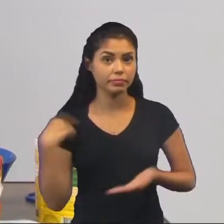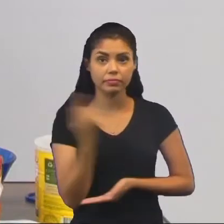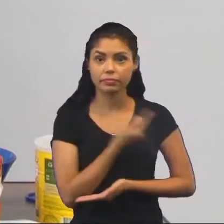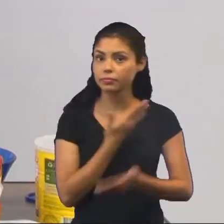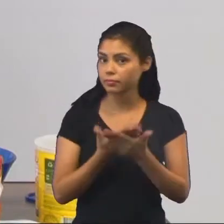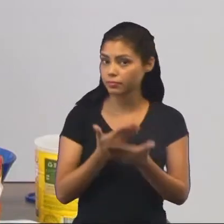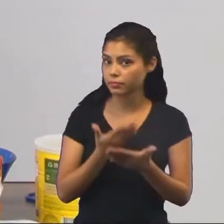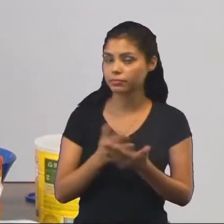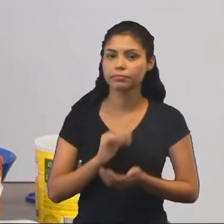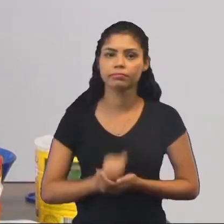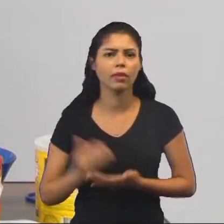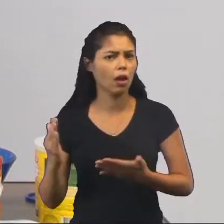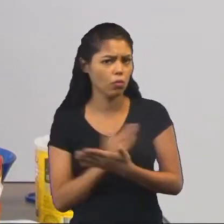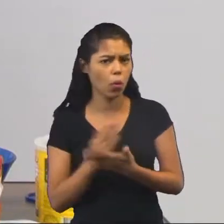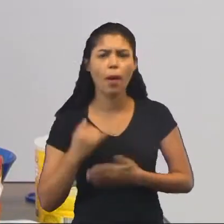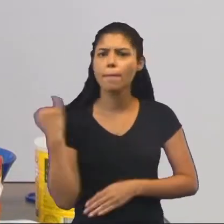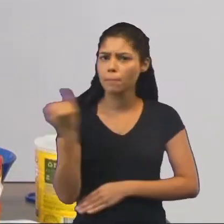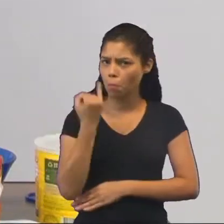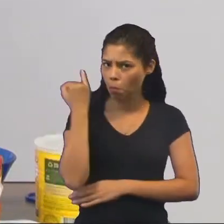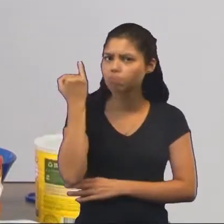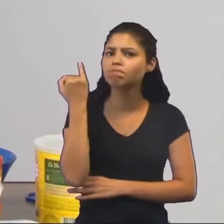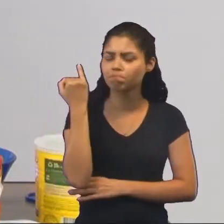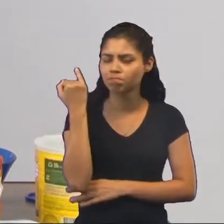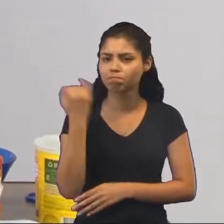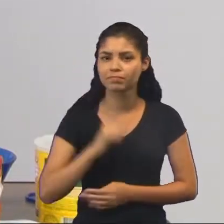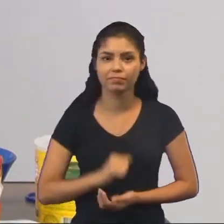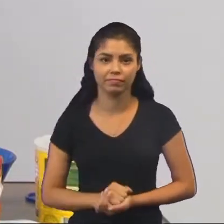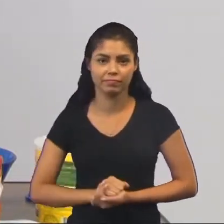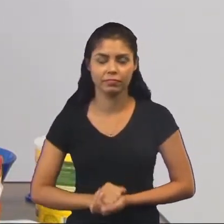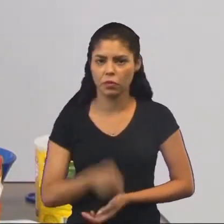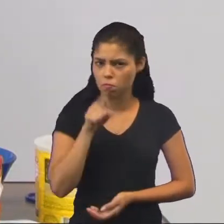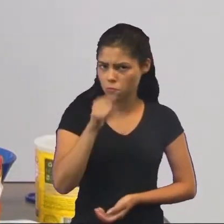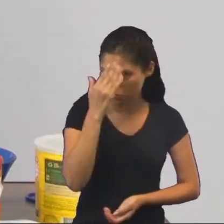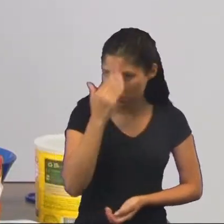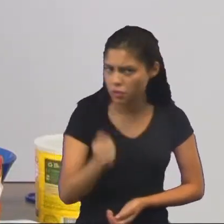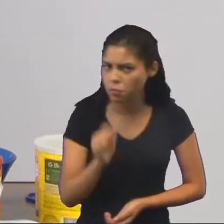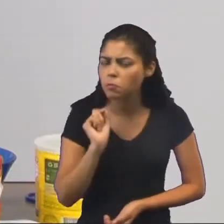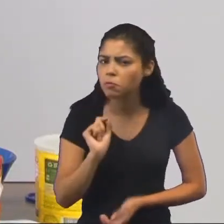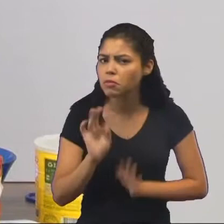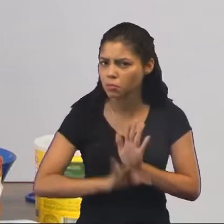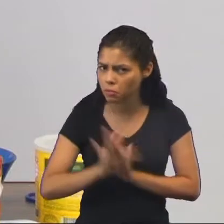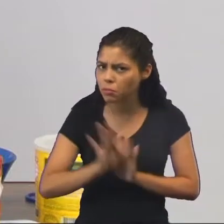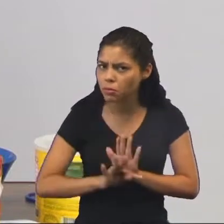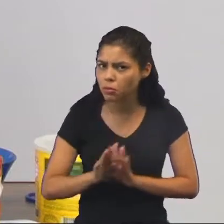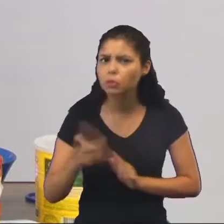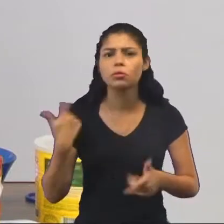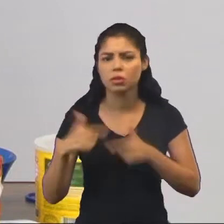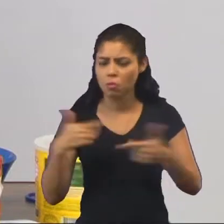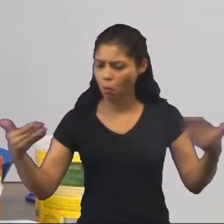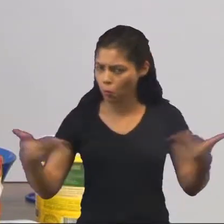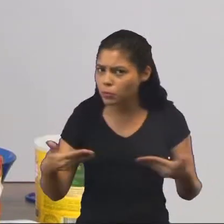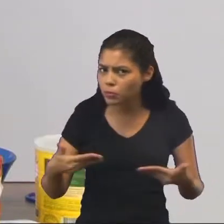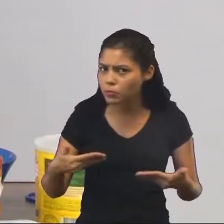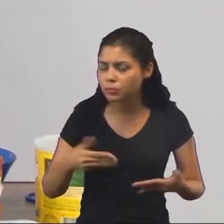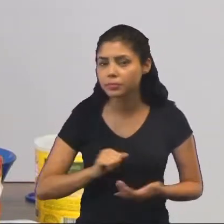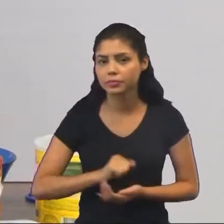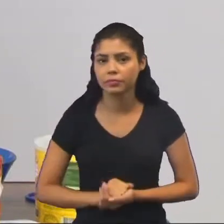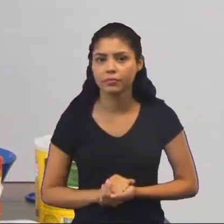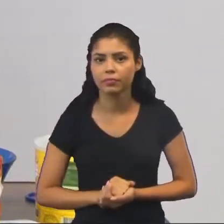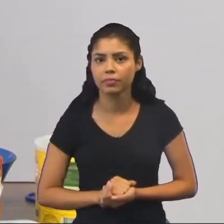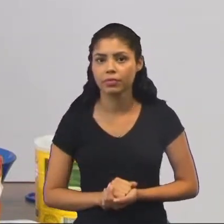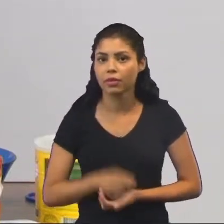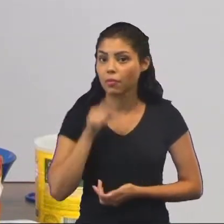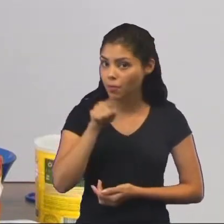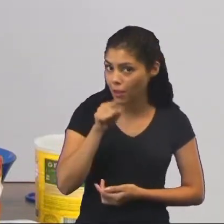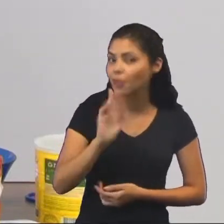vamos estudar sobre algo muito interessante. Vocês já sabem que texto é este que eu vou trabalhar hoje? Então